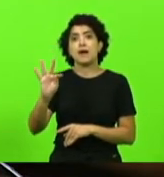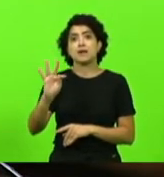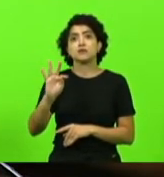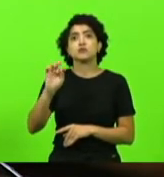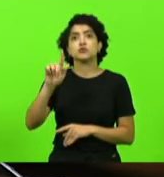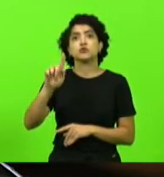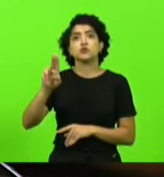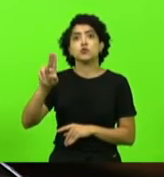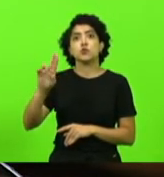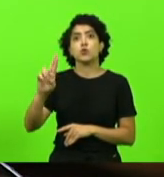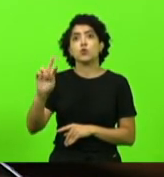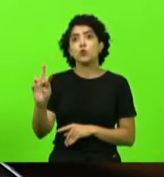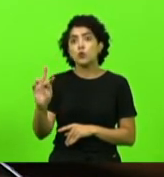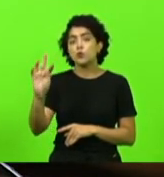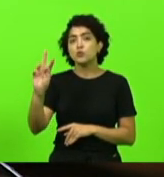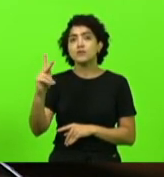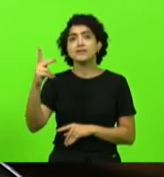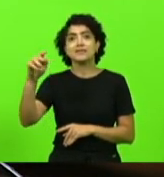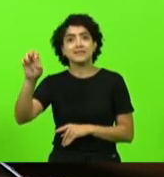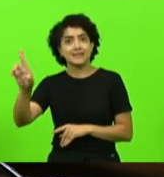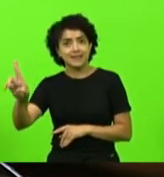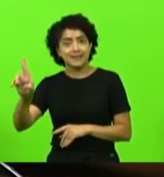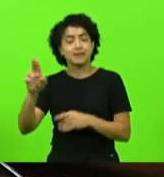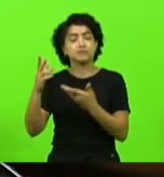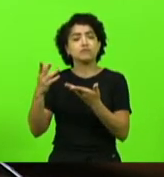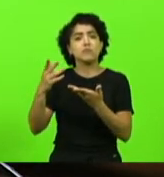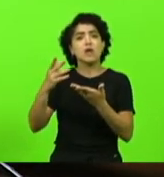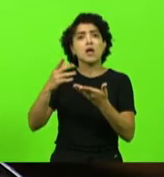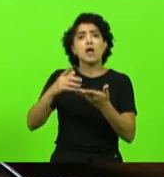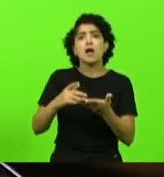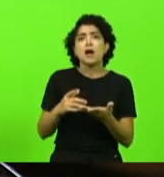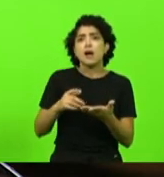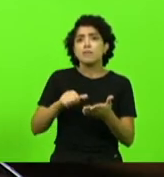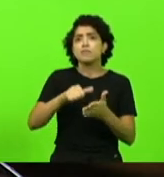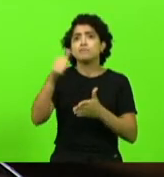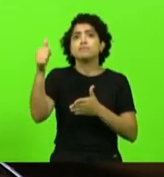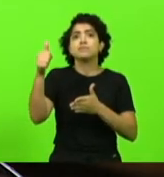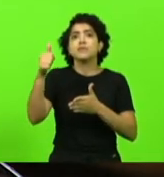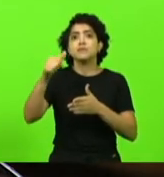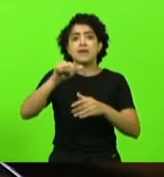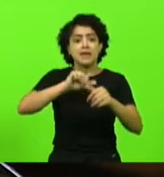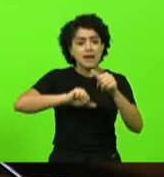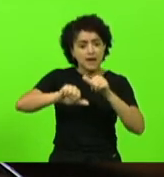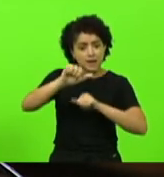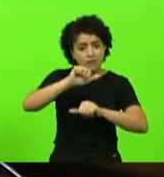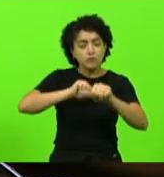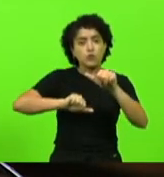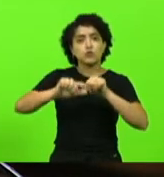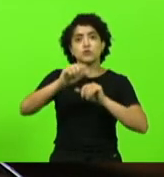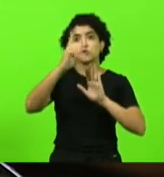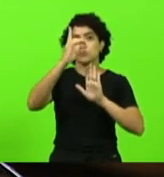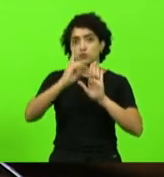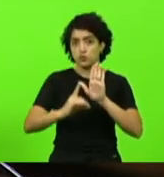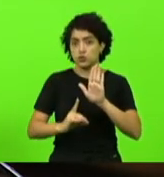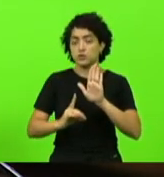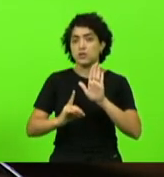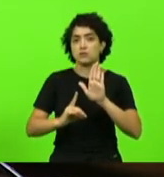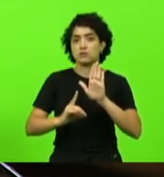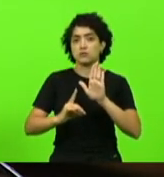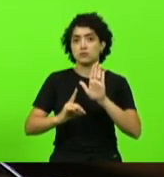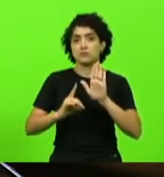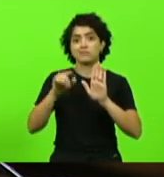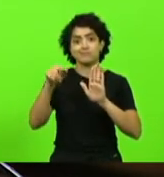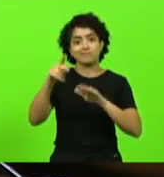promoveu, sem dúvida, a maior revolução dos direitos civis naquele país.